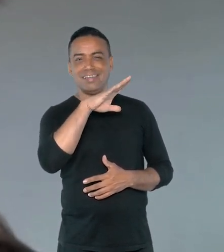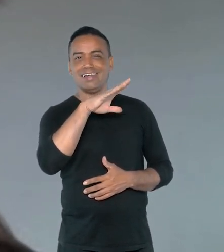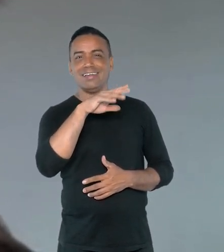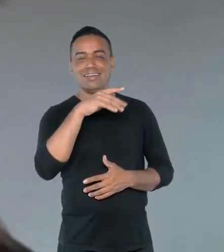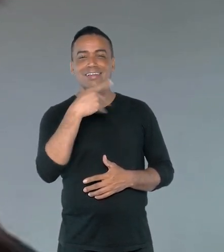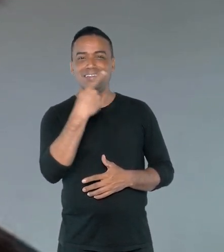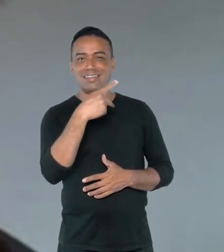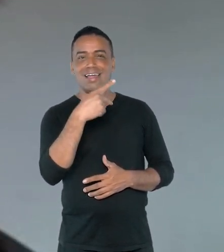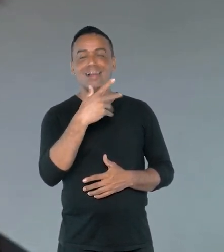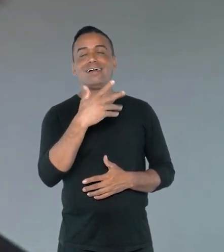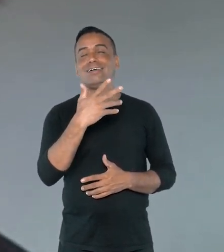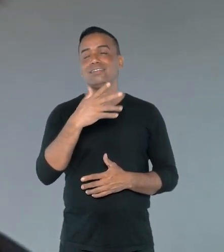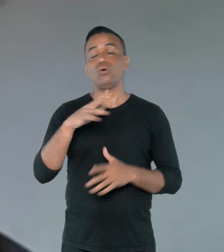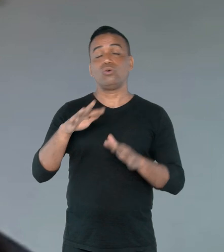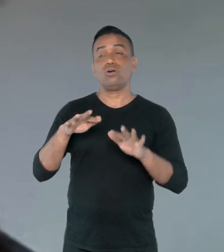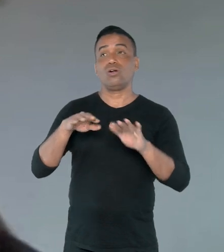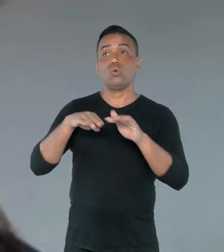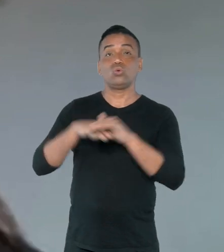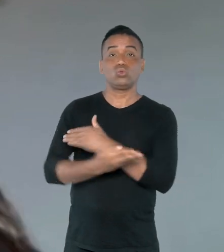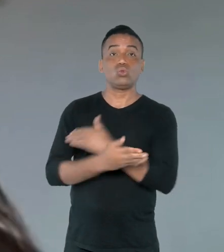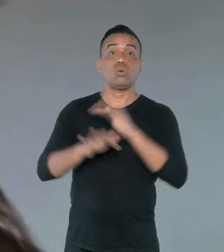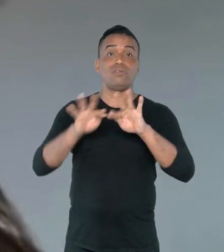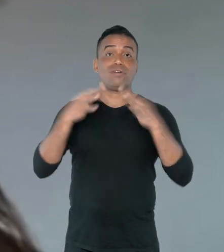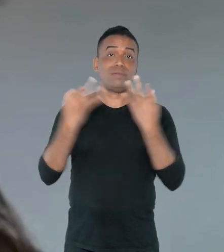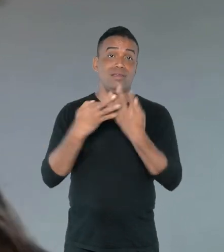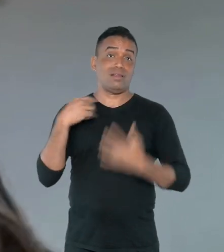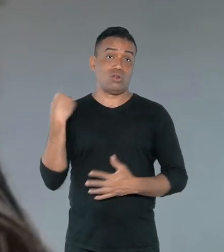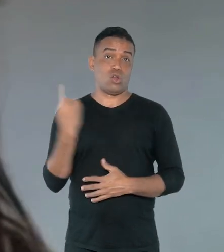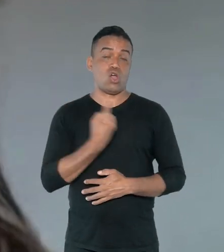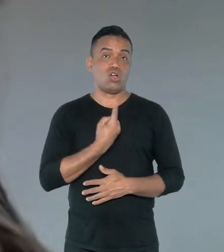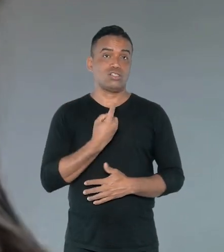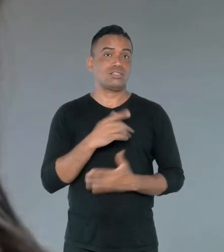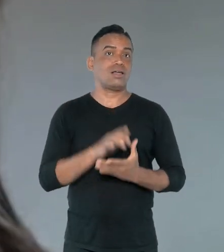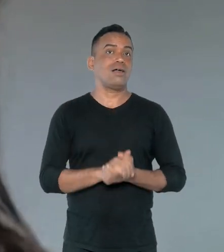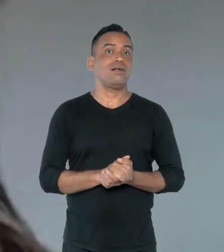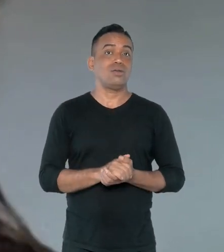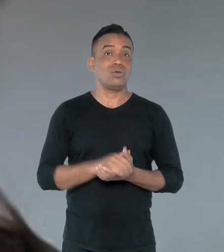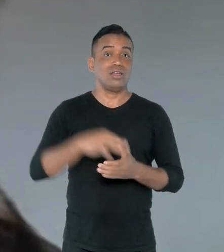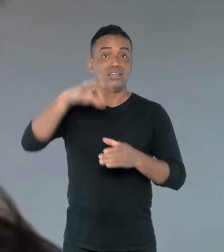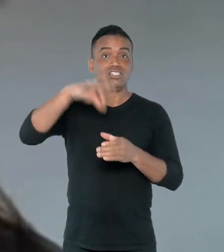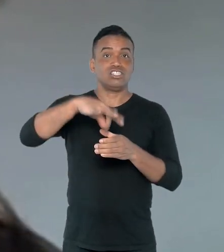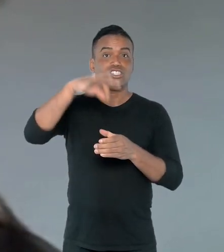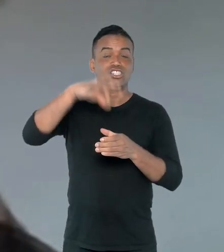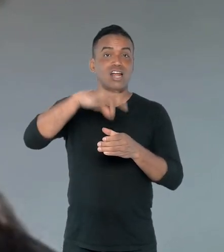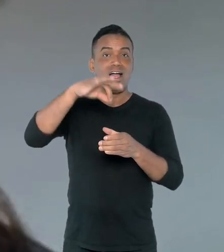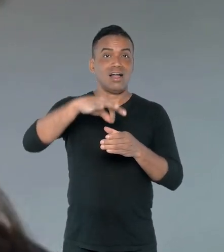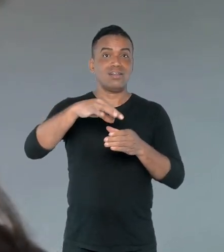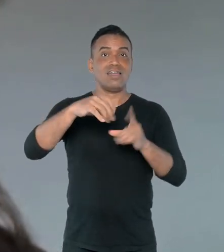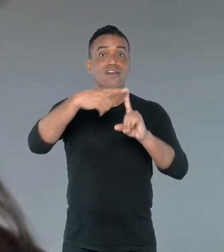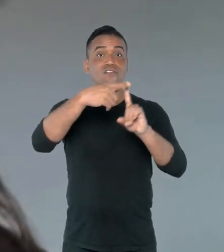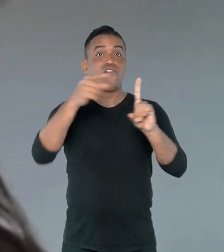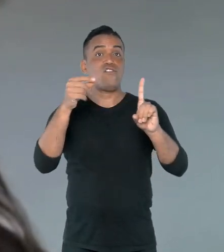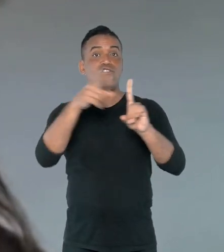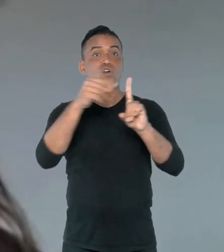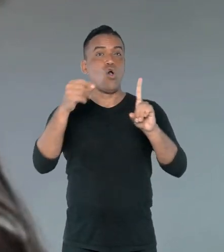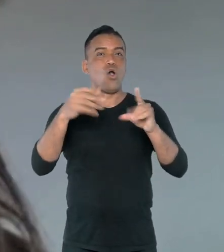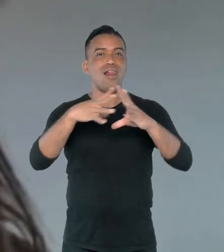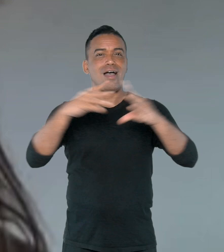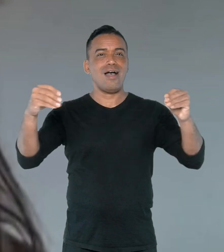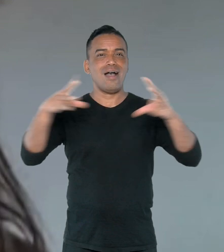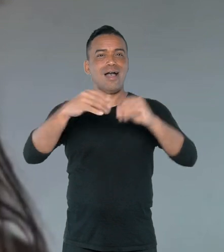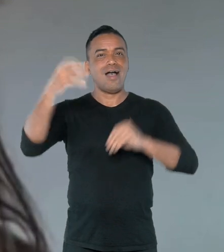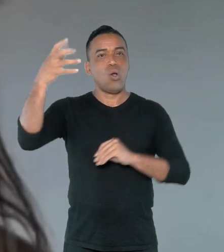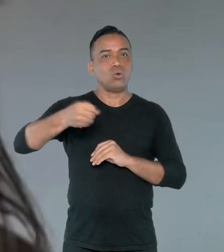antigos da nossa família, das mulheres da nossa família, que era de tomar o chá da folha de algodão no pós-parto,